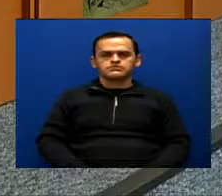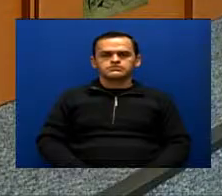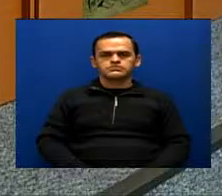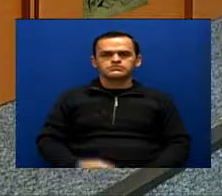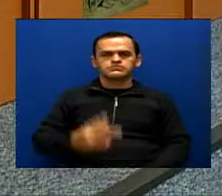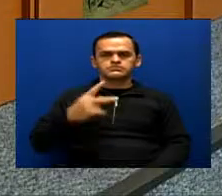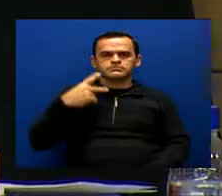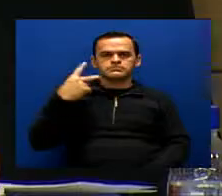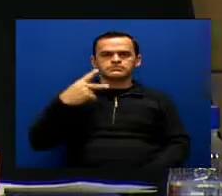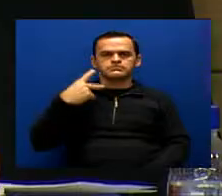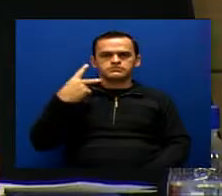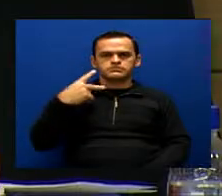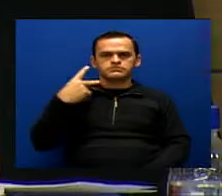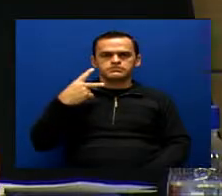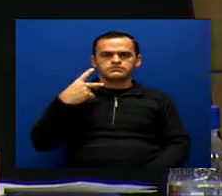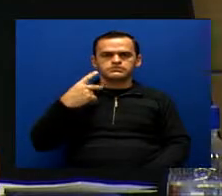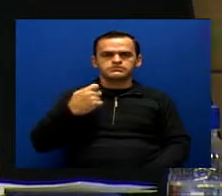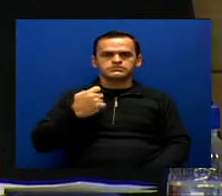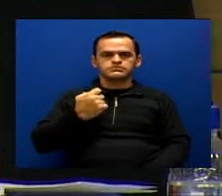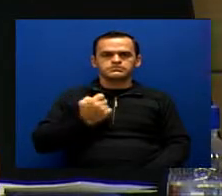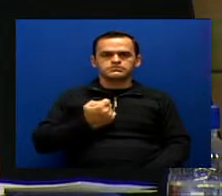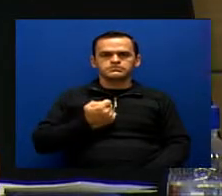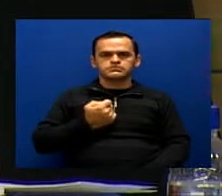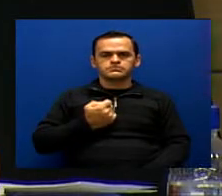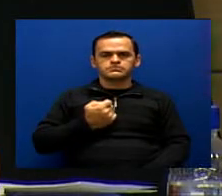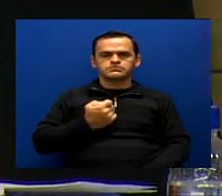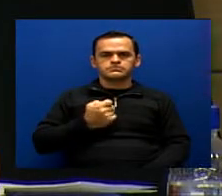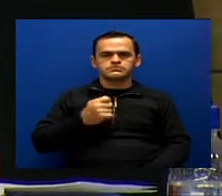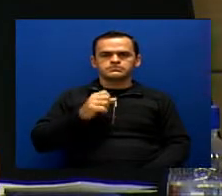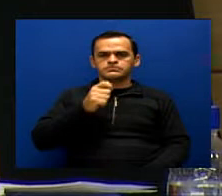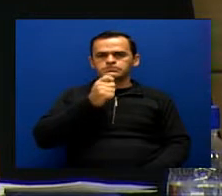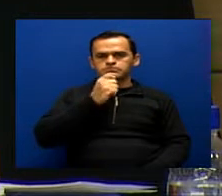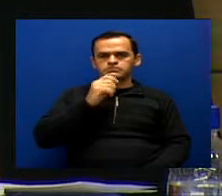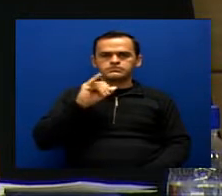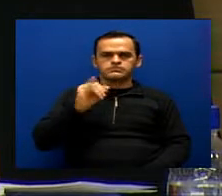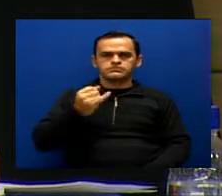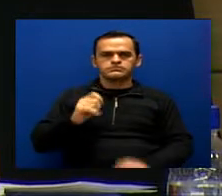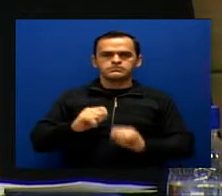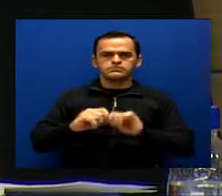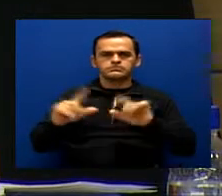O vereador antecipação. Silvano Júnior, voto no painel.